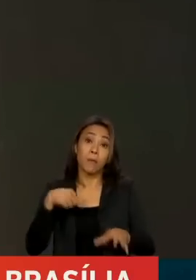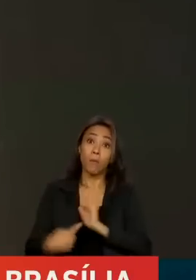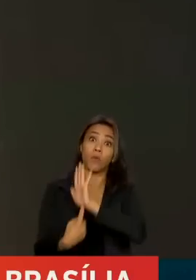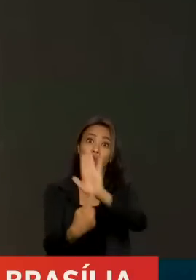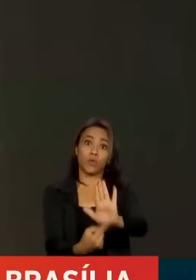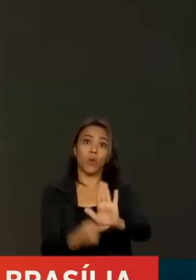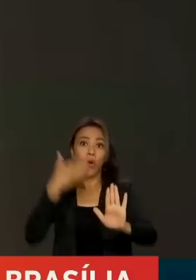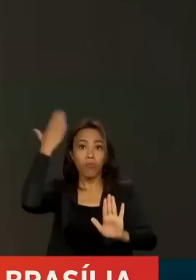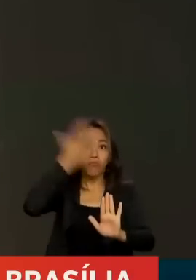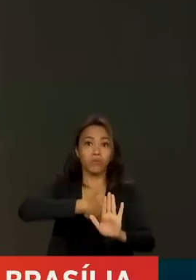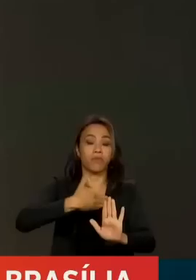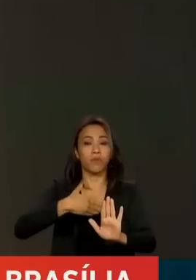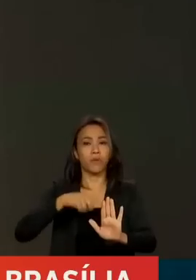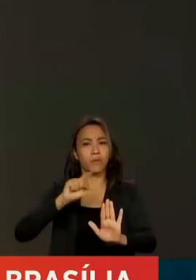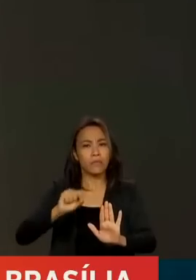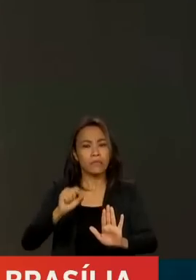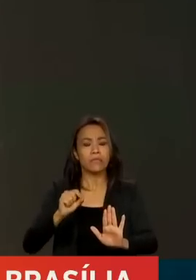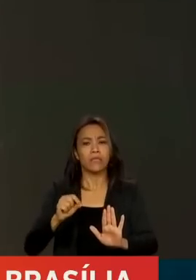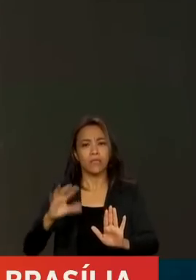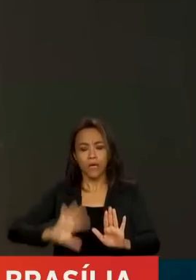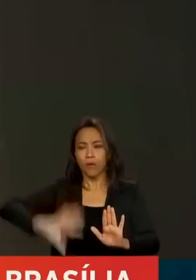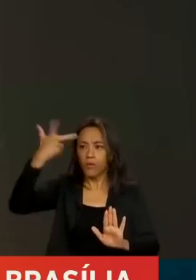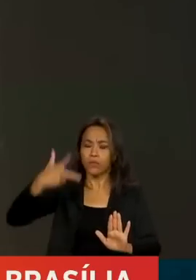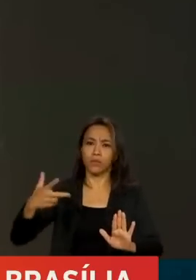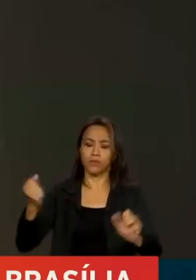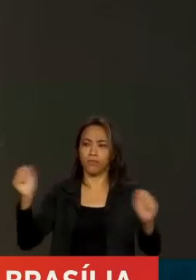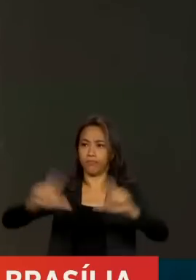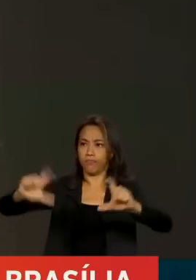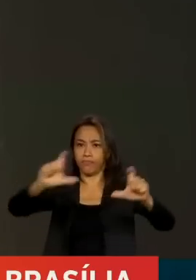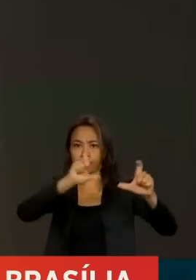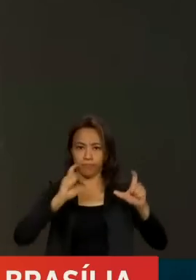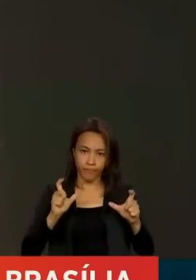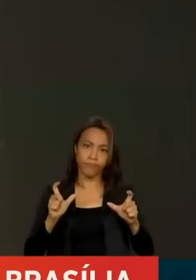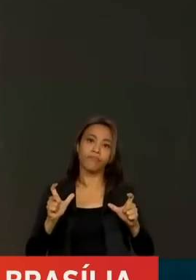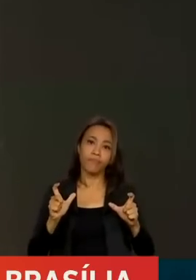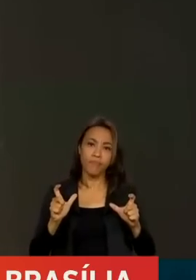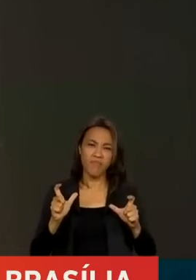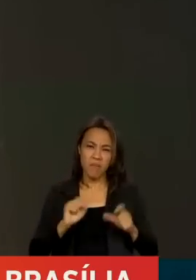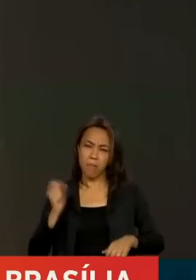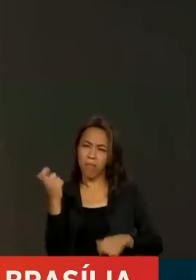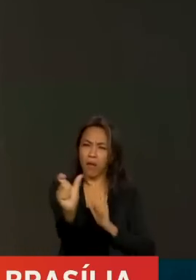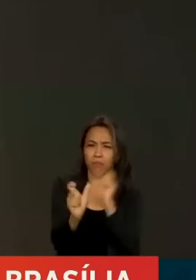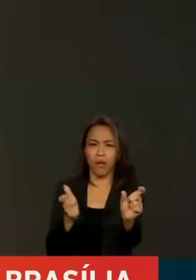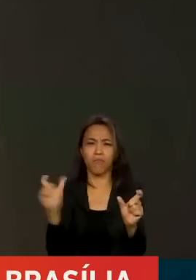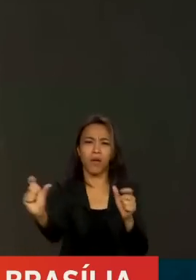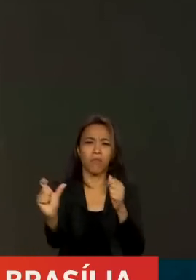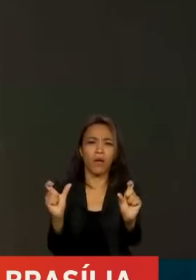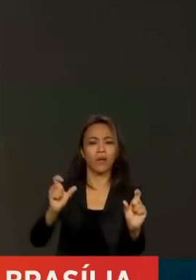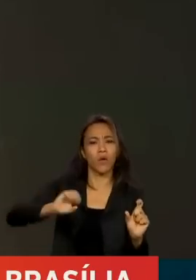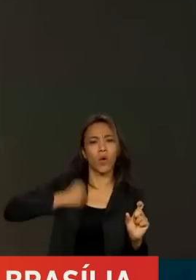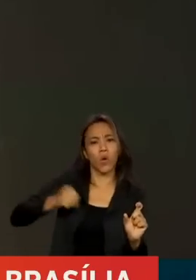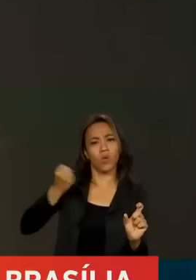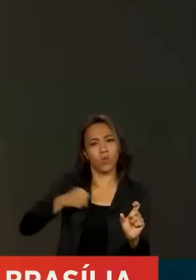face real e materializou-se Perigosamente diante de todos nós as palavras de ódio se concretizaram em ações